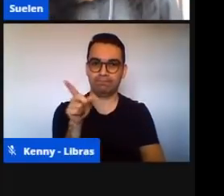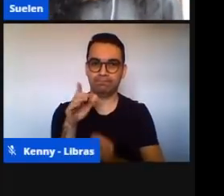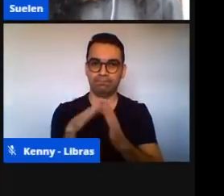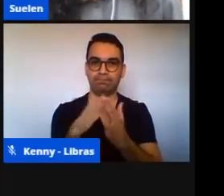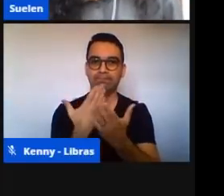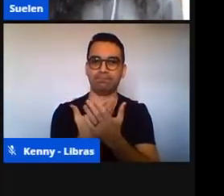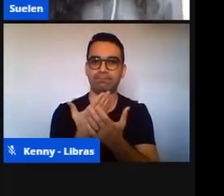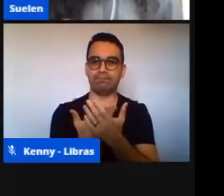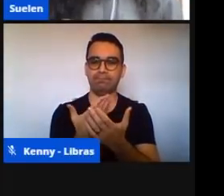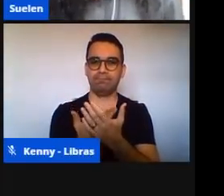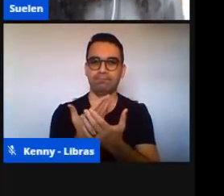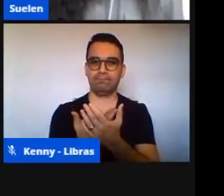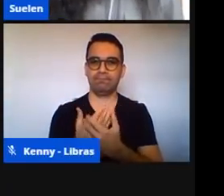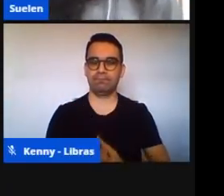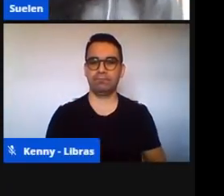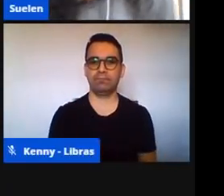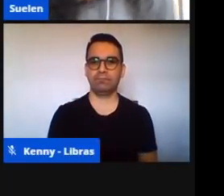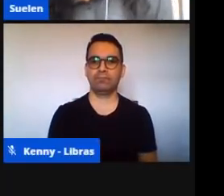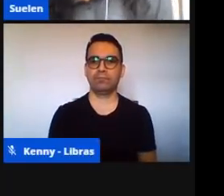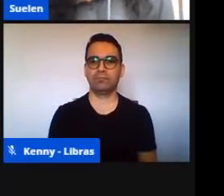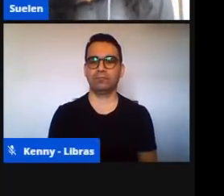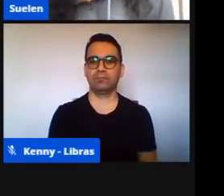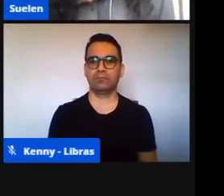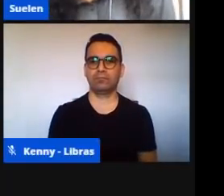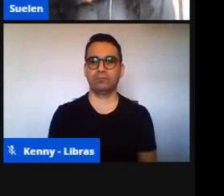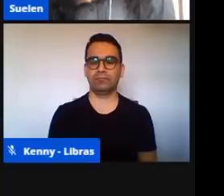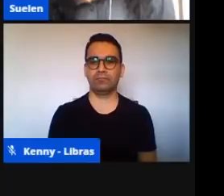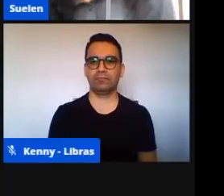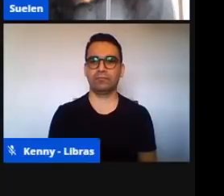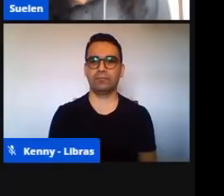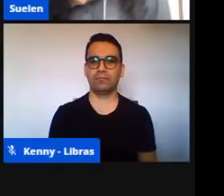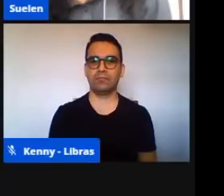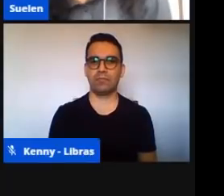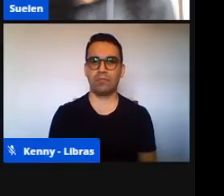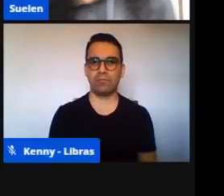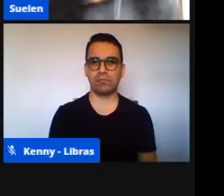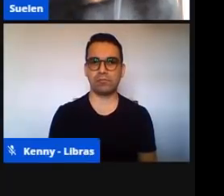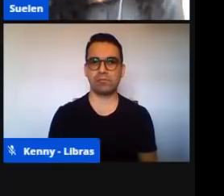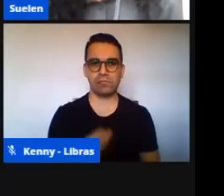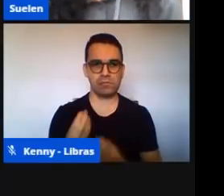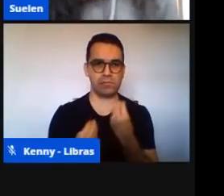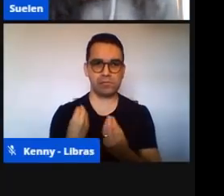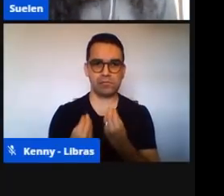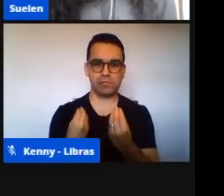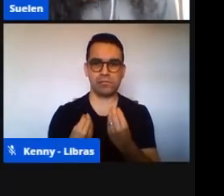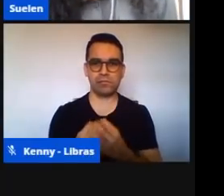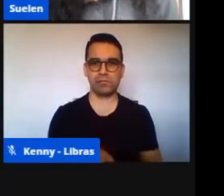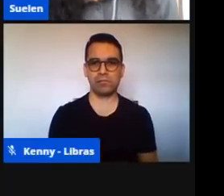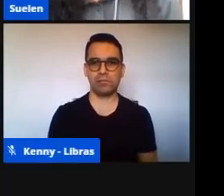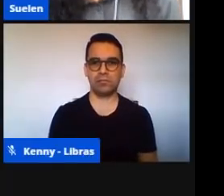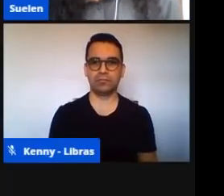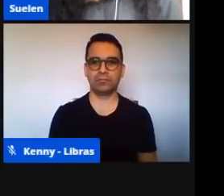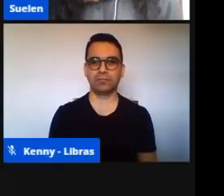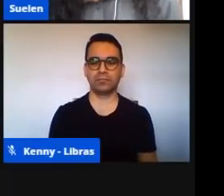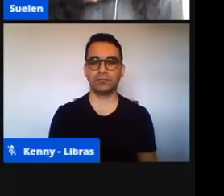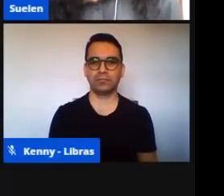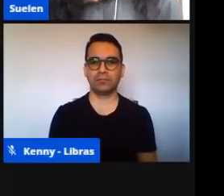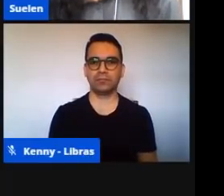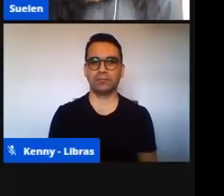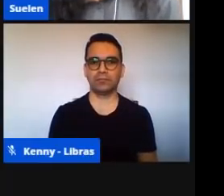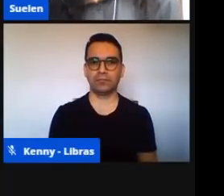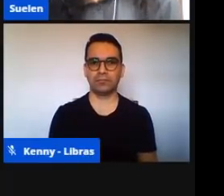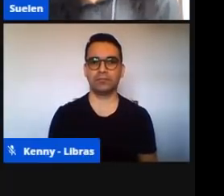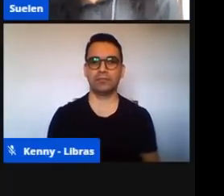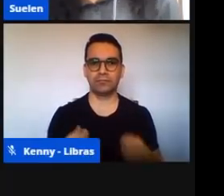para vocês, durante essa etapa de distribuição dos alimentos. A gente vai precisar que a escola